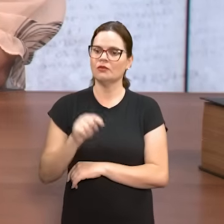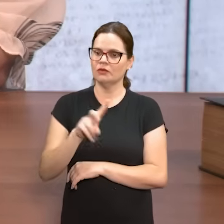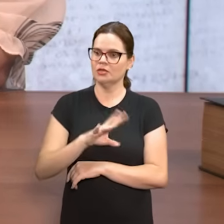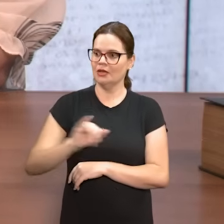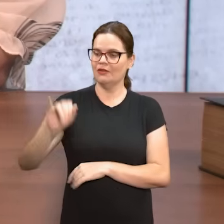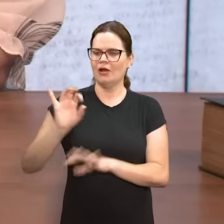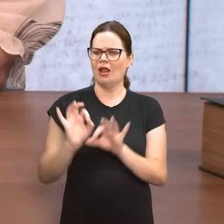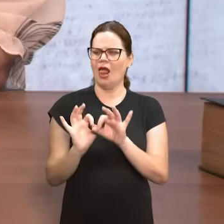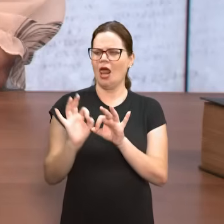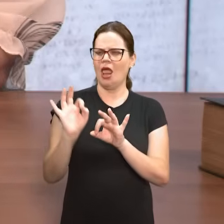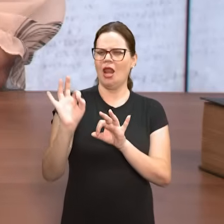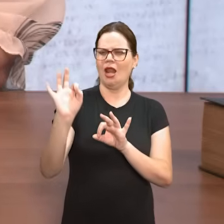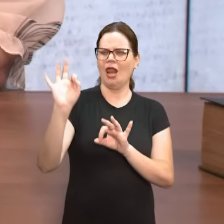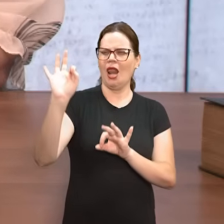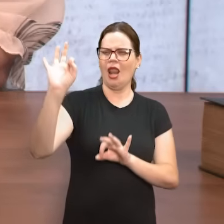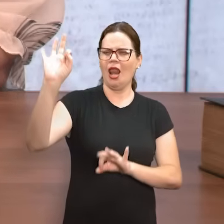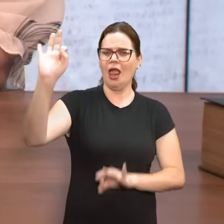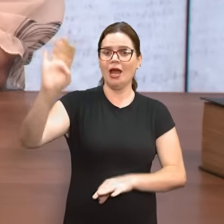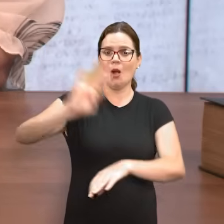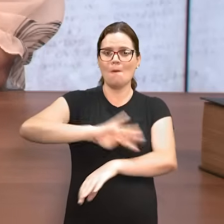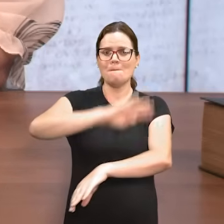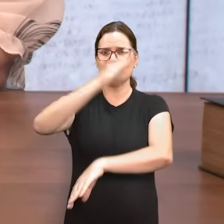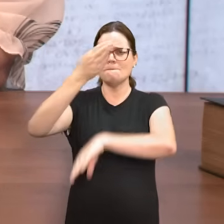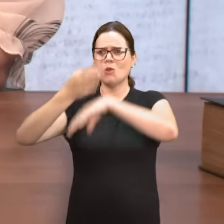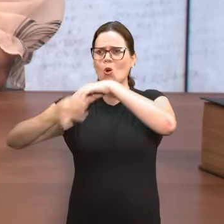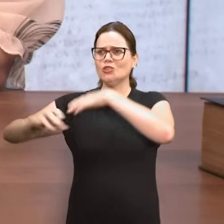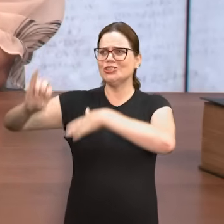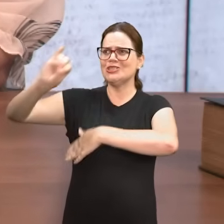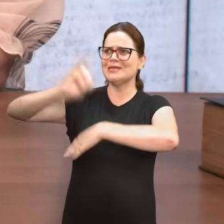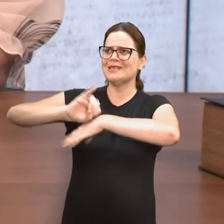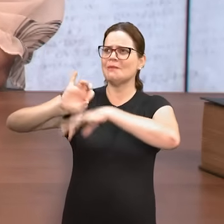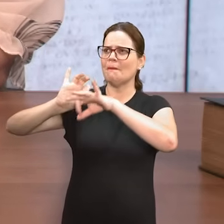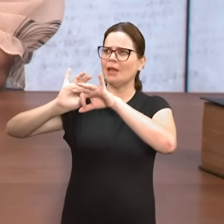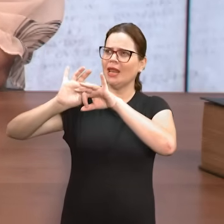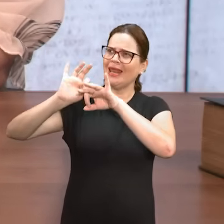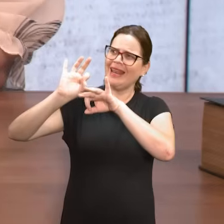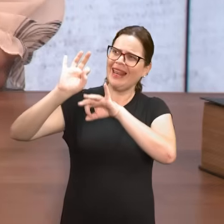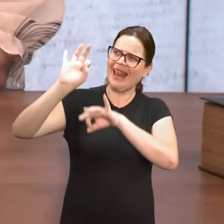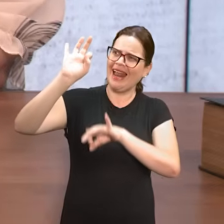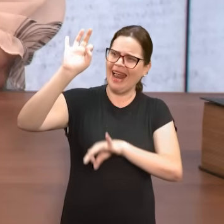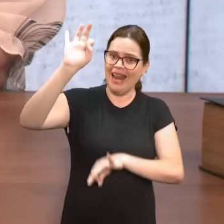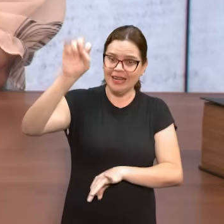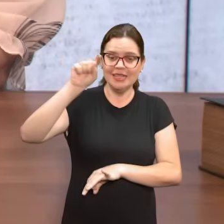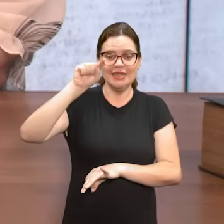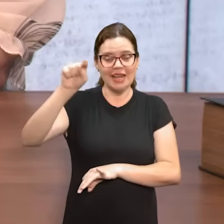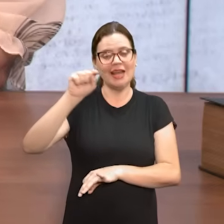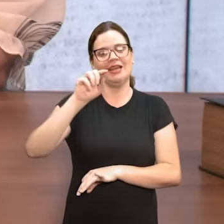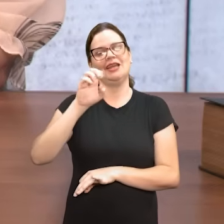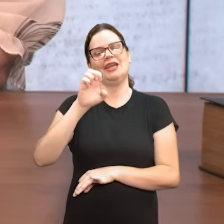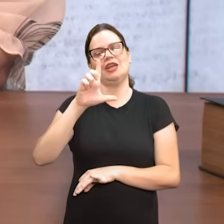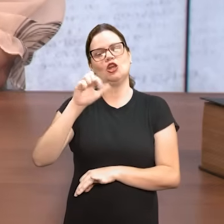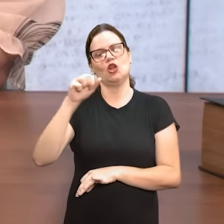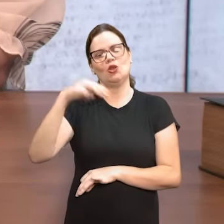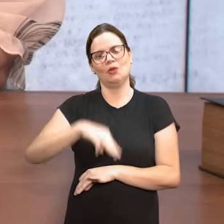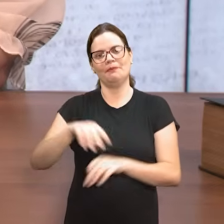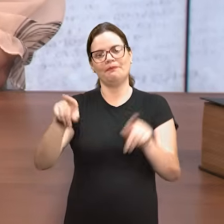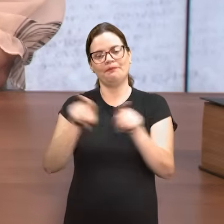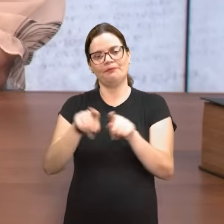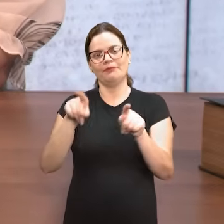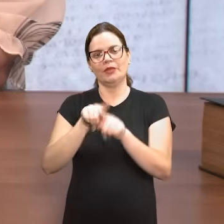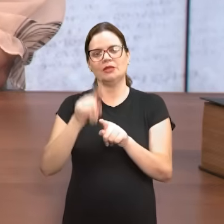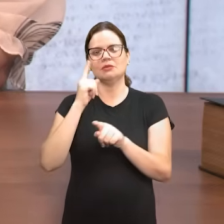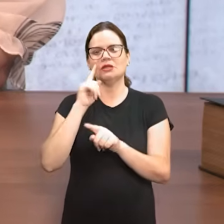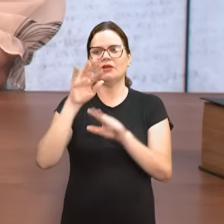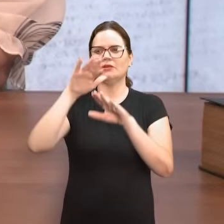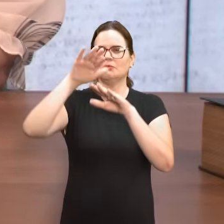termo até o cume do monte que está diante do vale de Inom, para o ocidente, que está no fim do